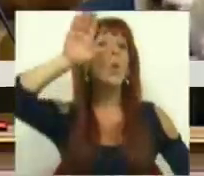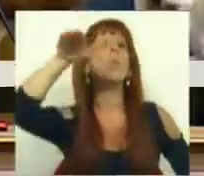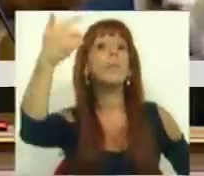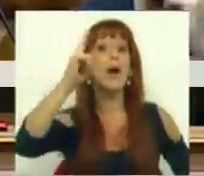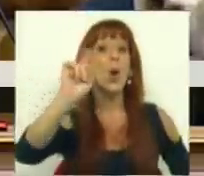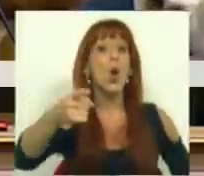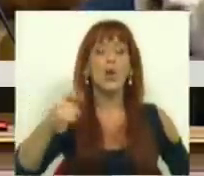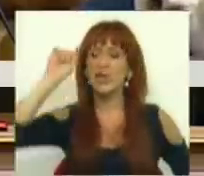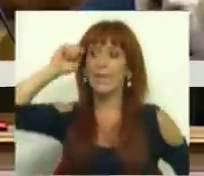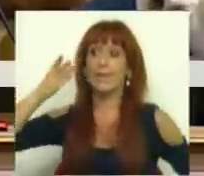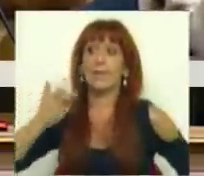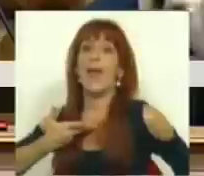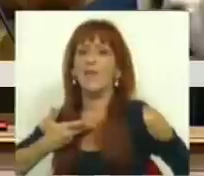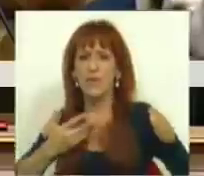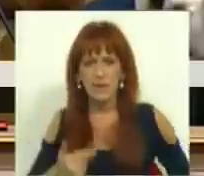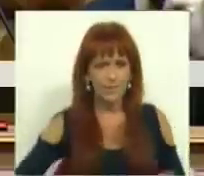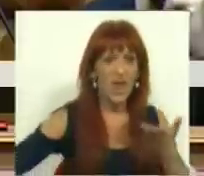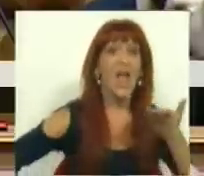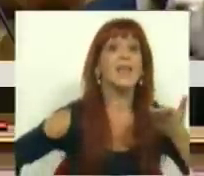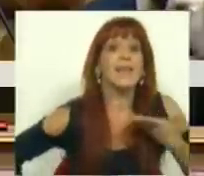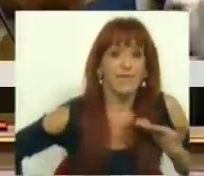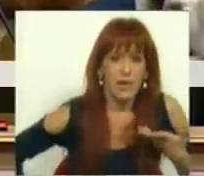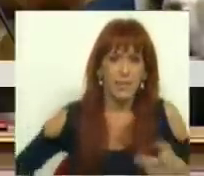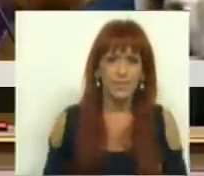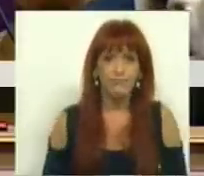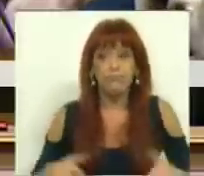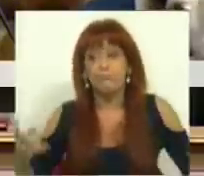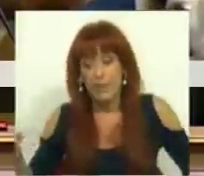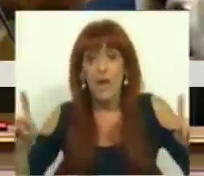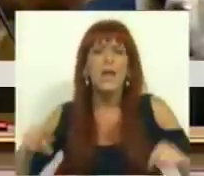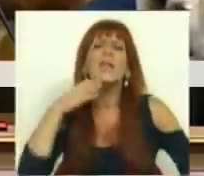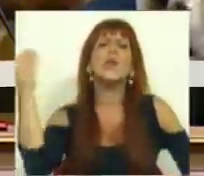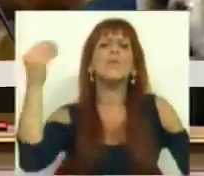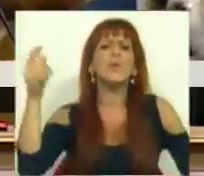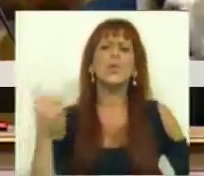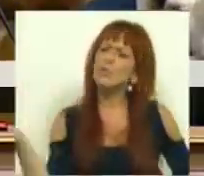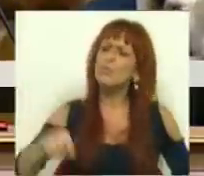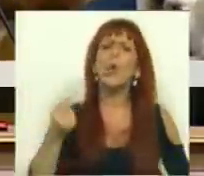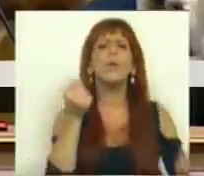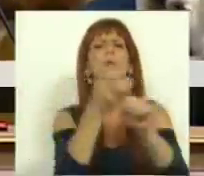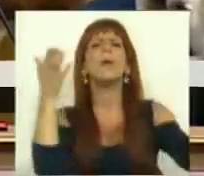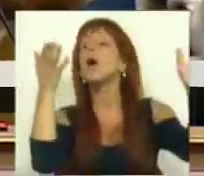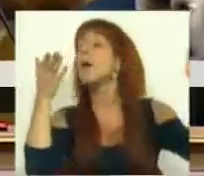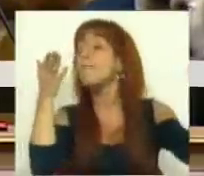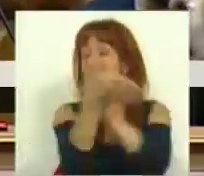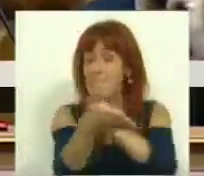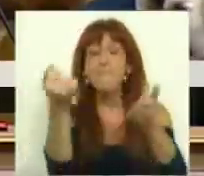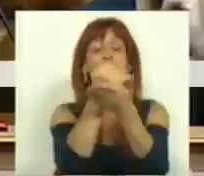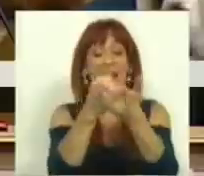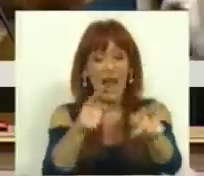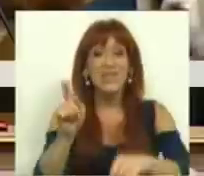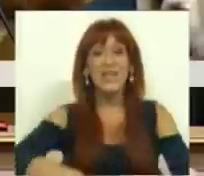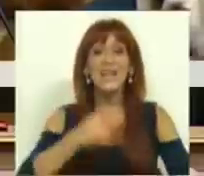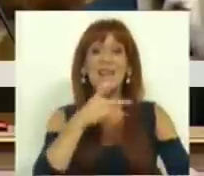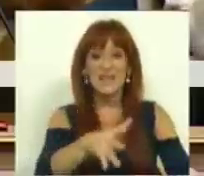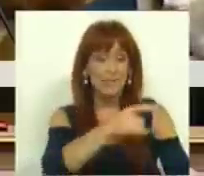primeiro é o déficit, a dívida e até o célebre regresso aos mercados. E dizem-nos